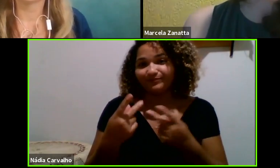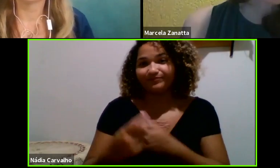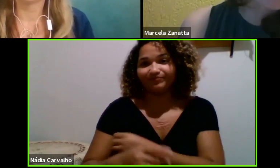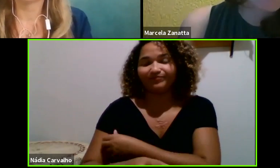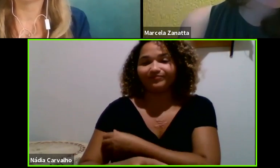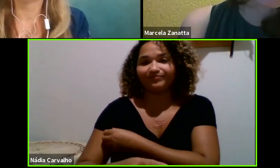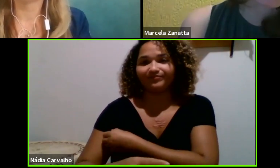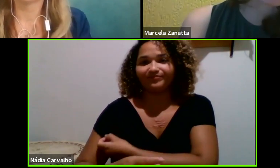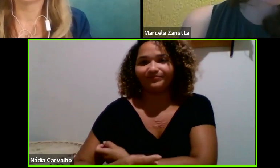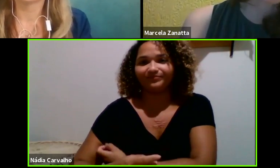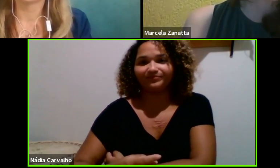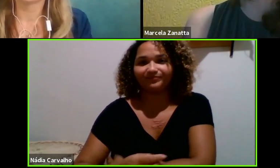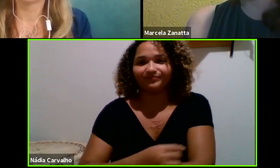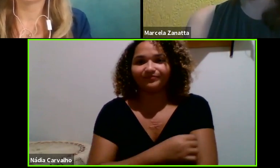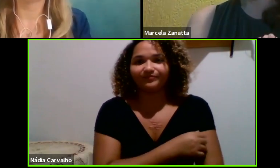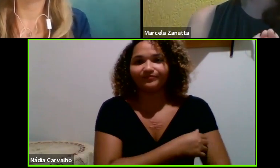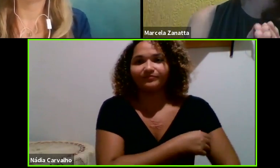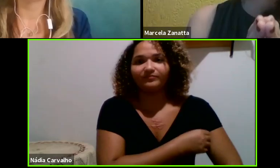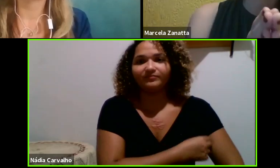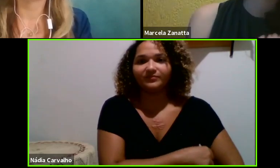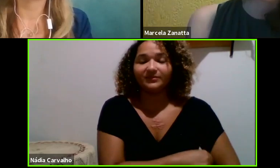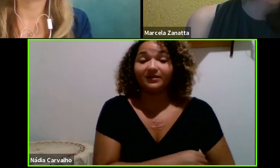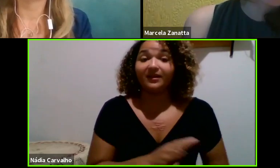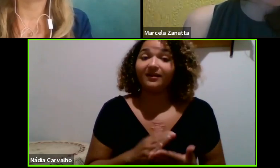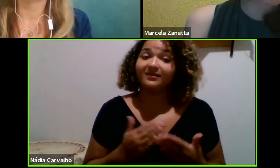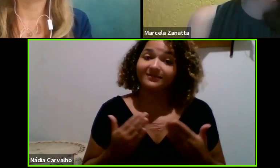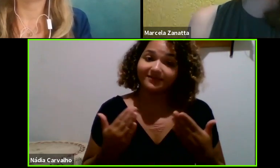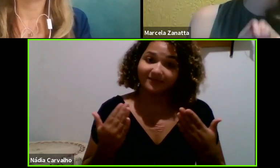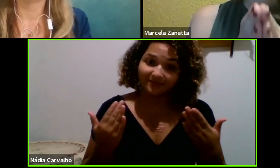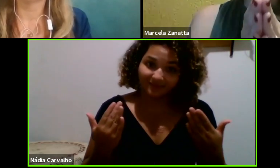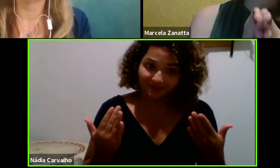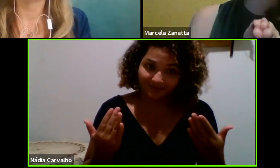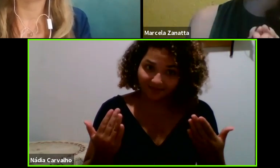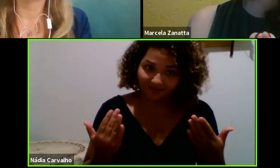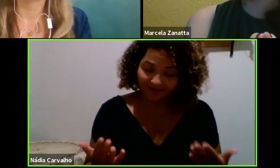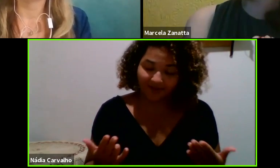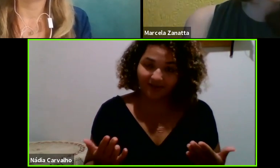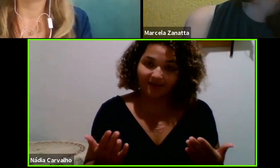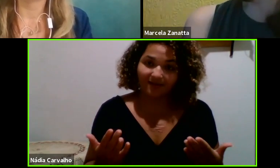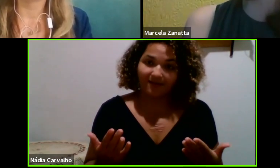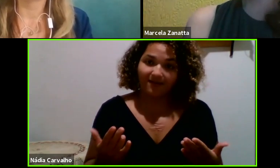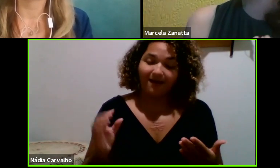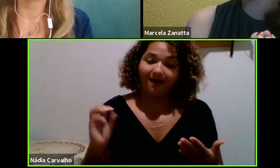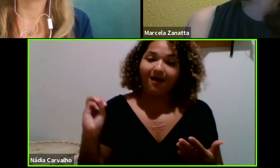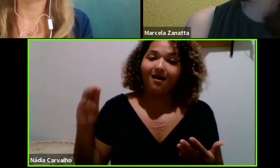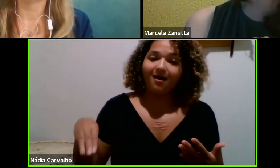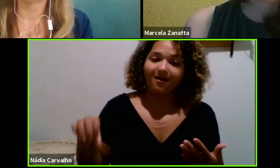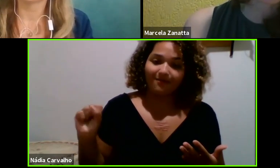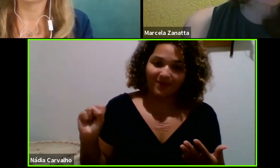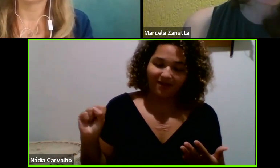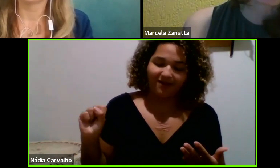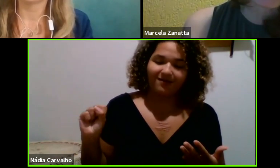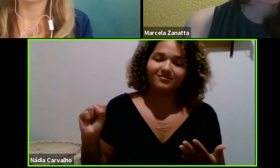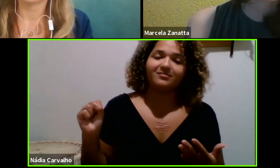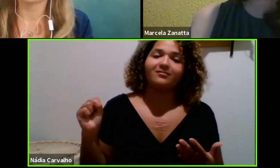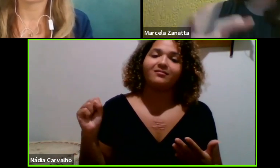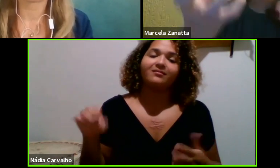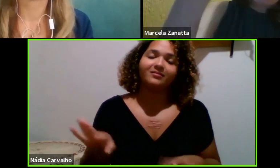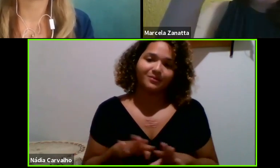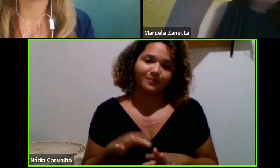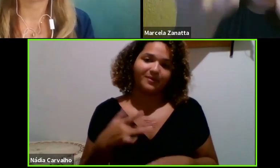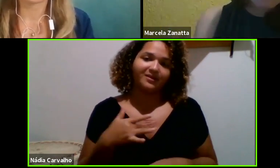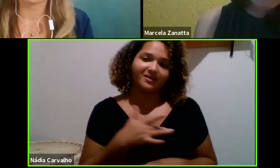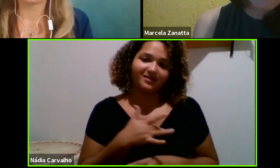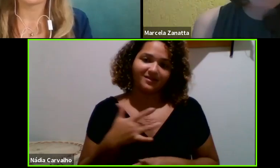não vão encontrar nada. Então, são referências do Ministério da Saúde, da Organização Mundial da Saúde, mas existem práticas obstétricas que